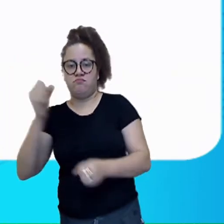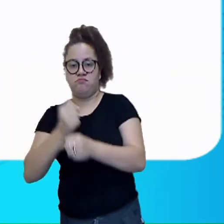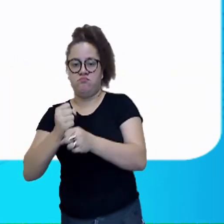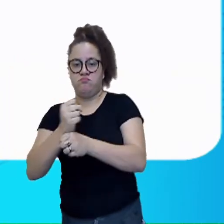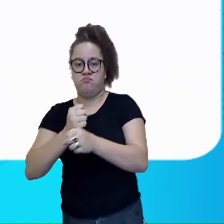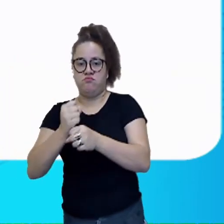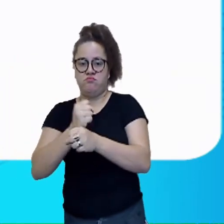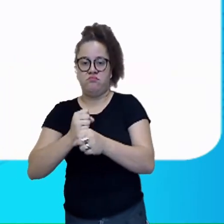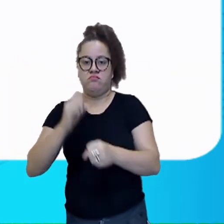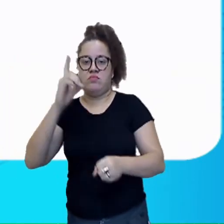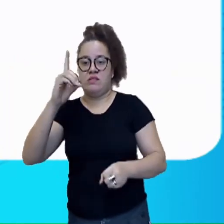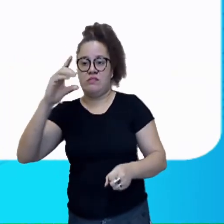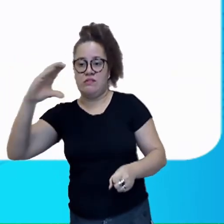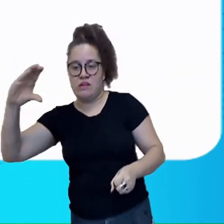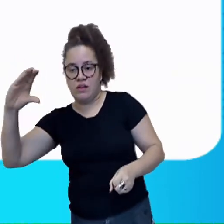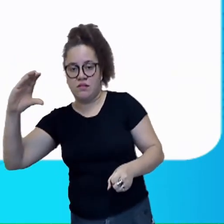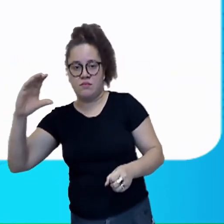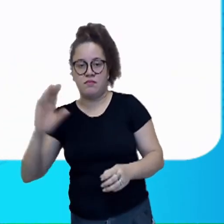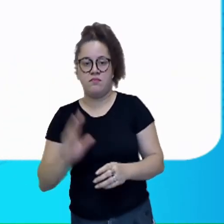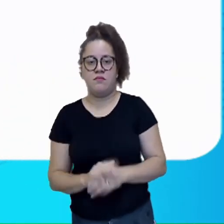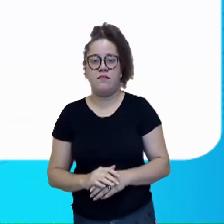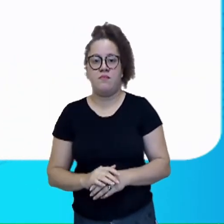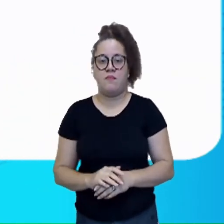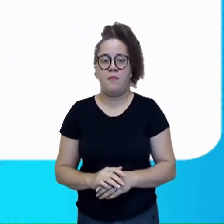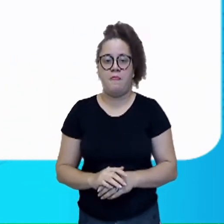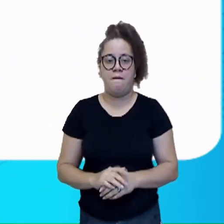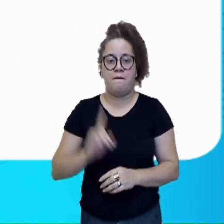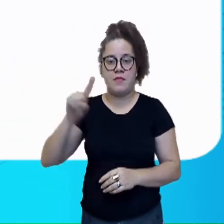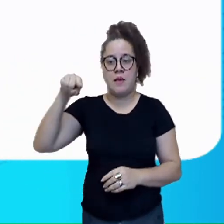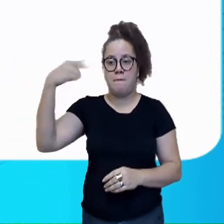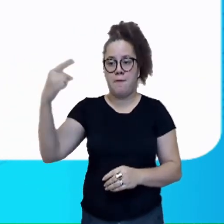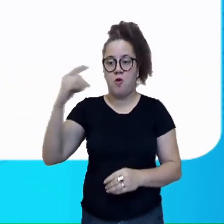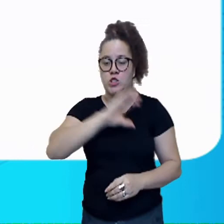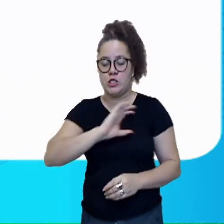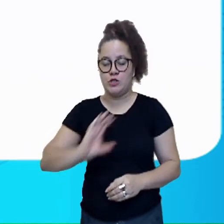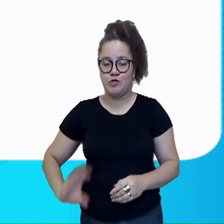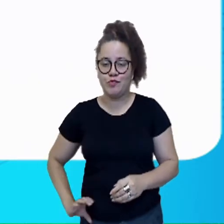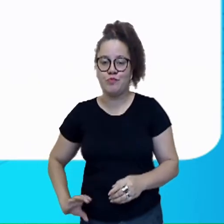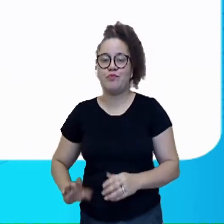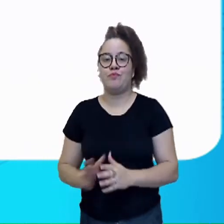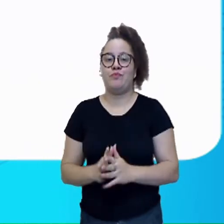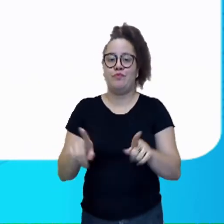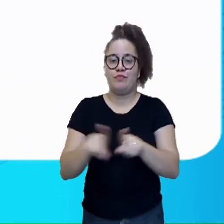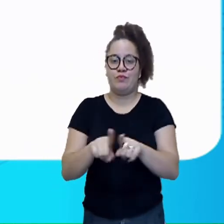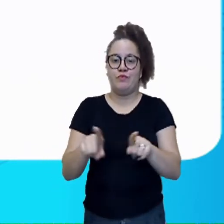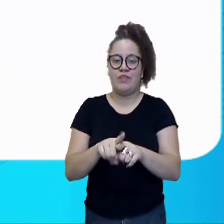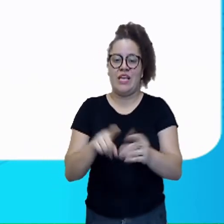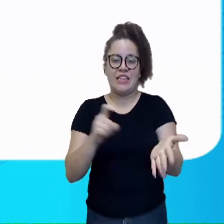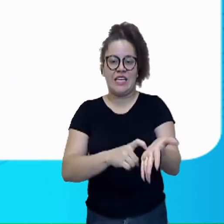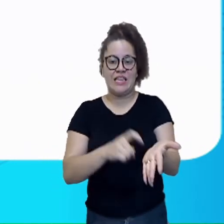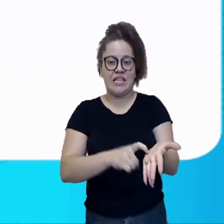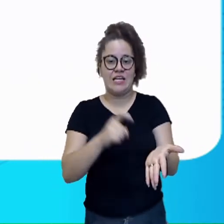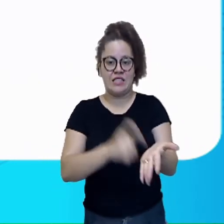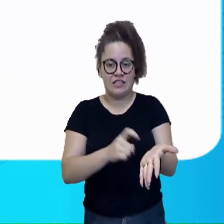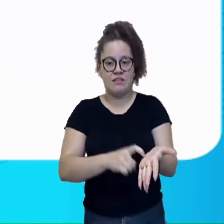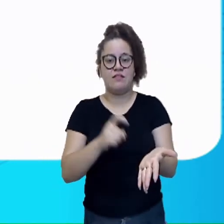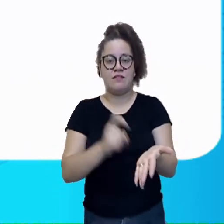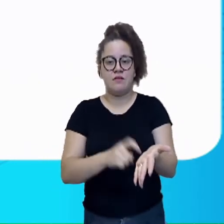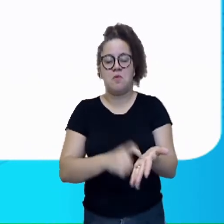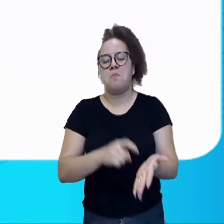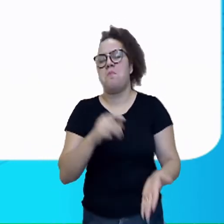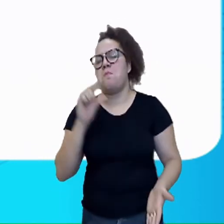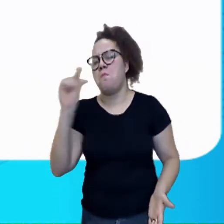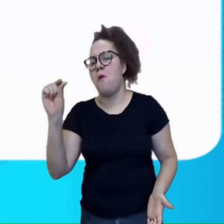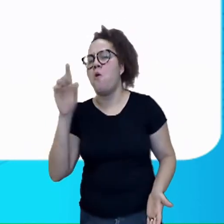sigla muito importante que vocês vão continuar vendo nos livros didáticos. Depois veio o telégrafo. O telégrafo é pouco